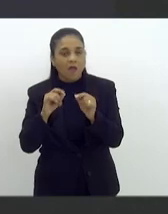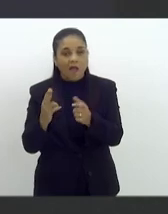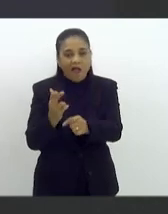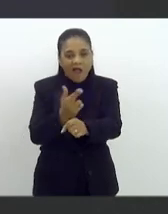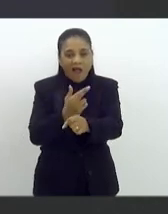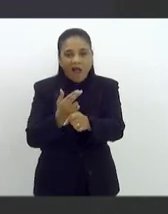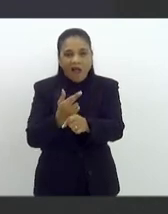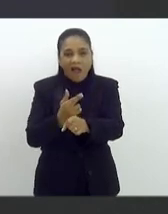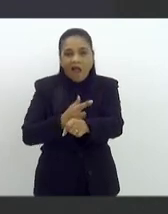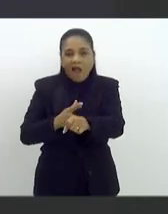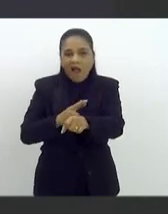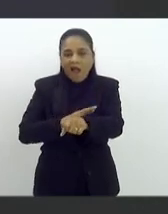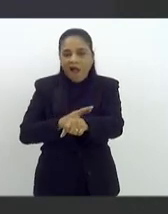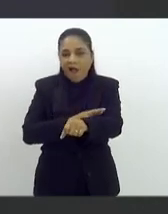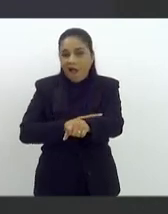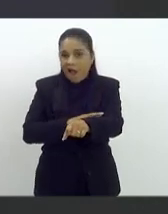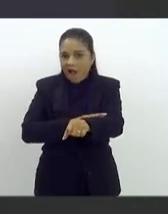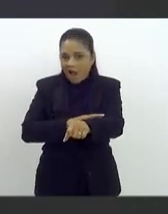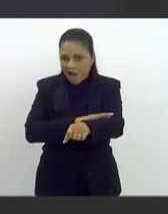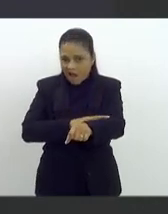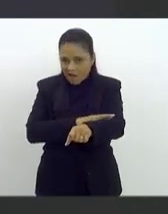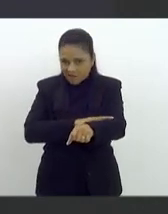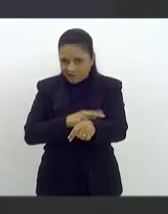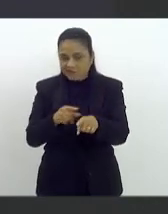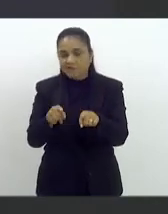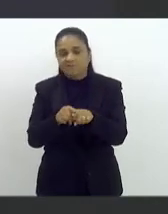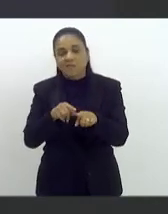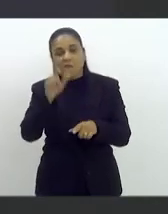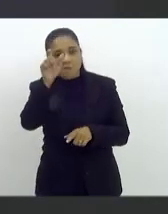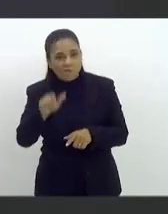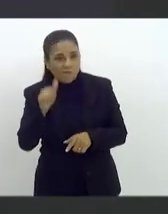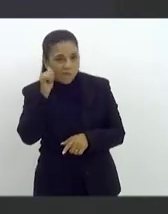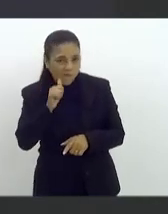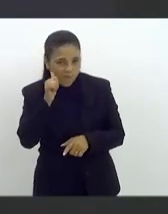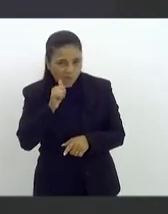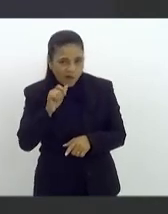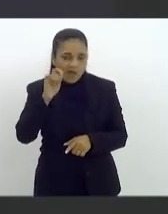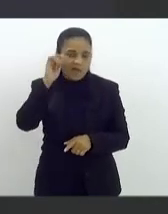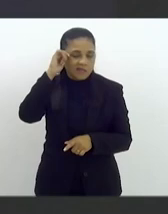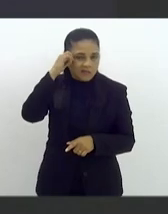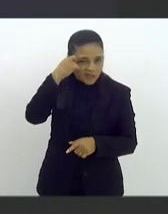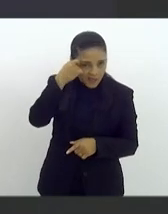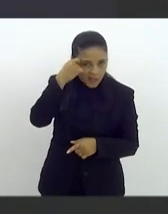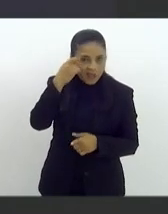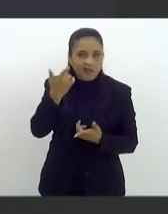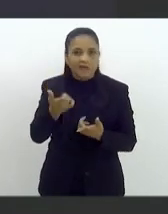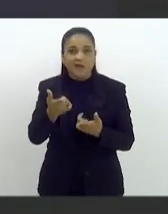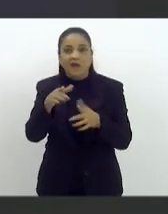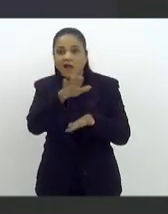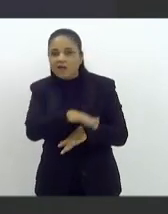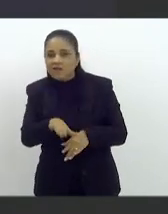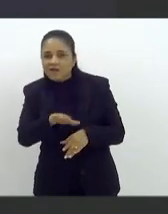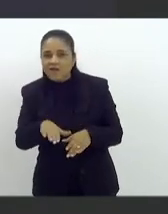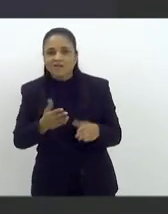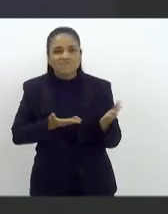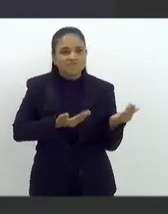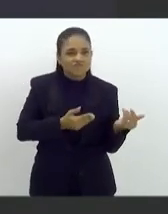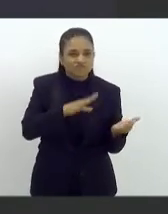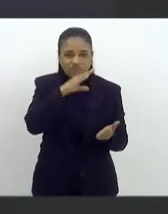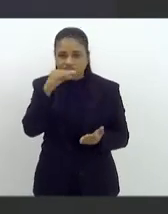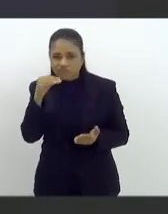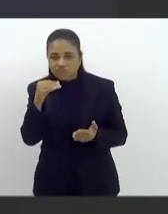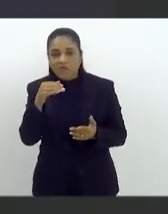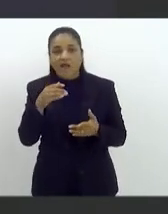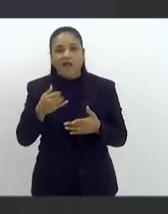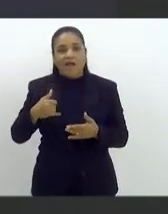o que é uma duplicidade nessa vulnerabilidade além de ser mulher normalmente a mulher negra a criança e adolescente a questão da